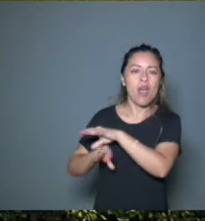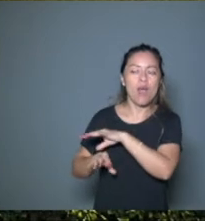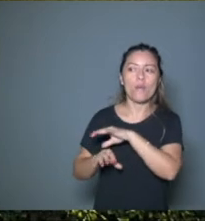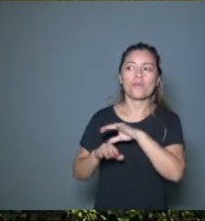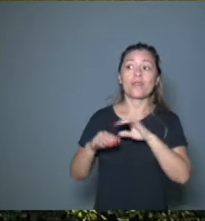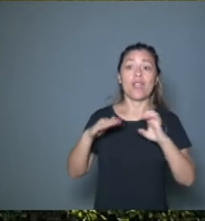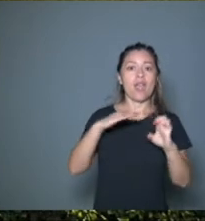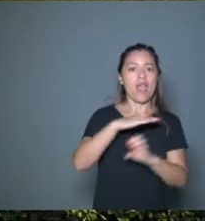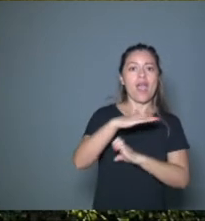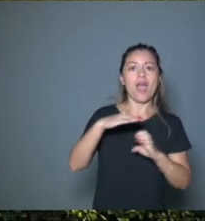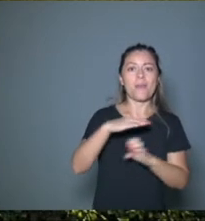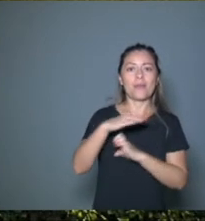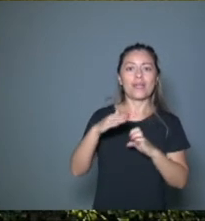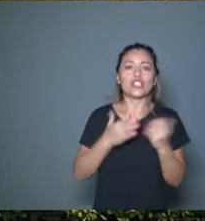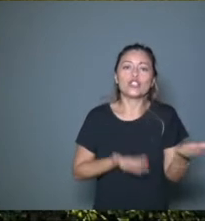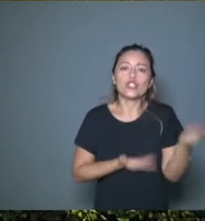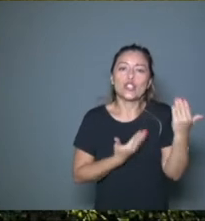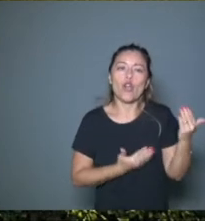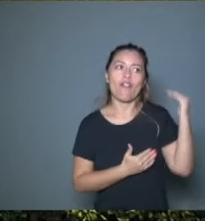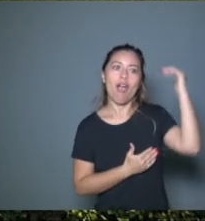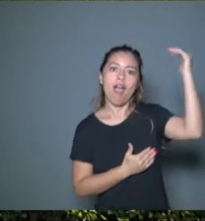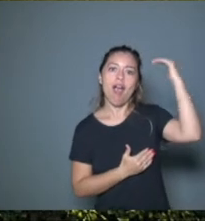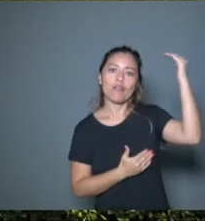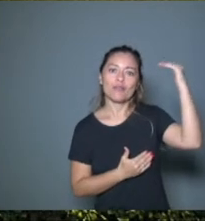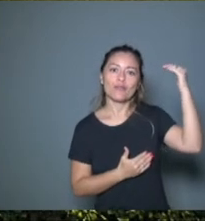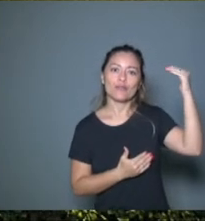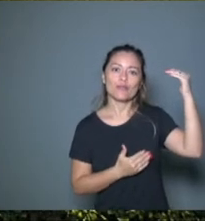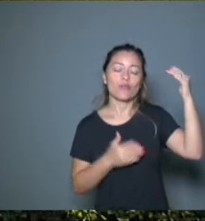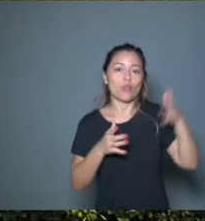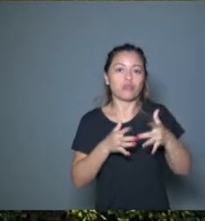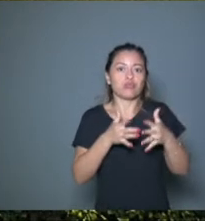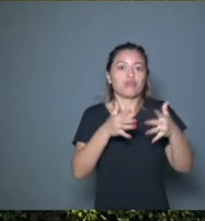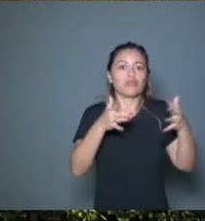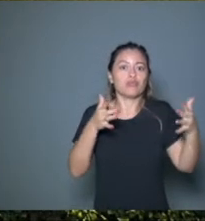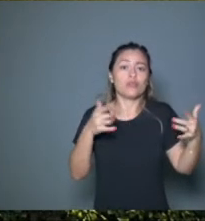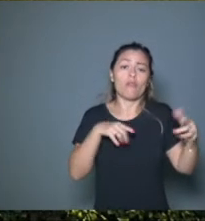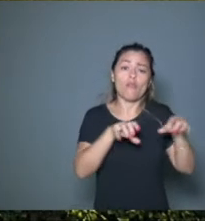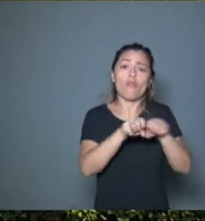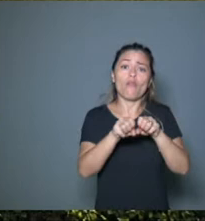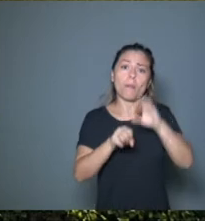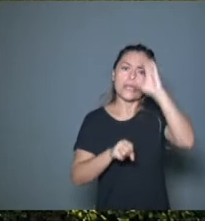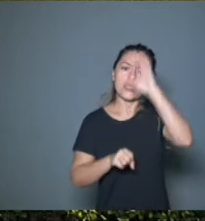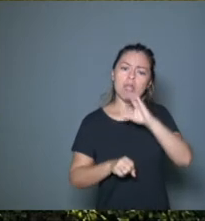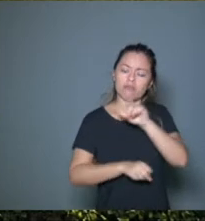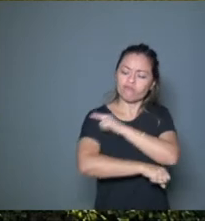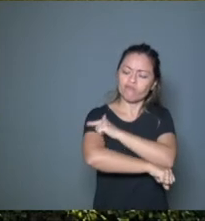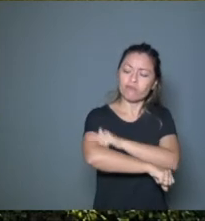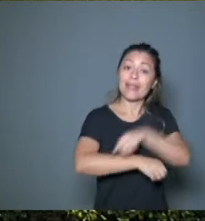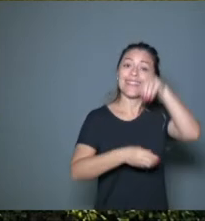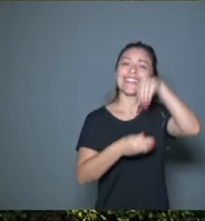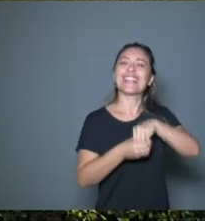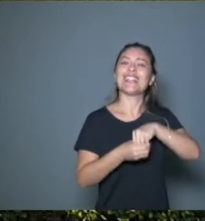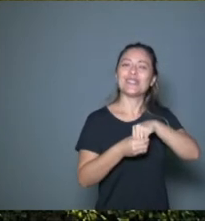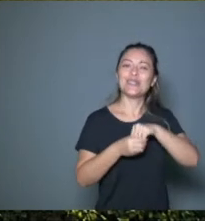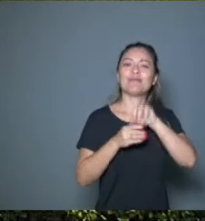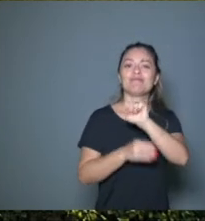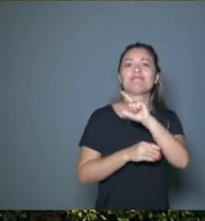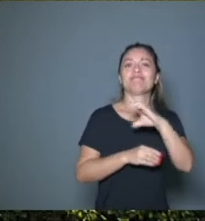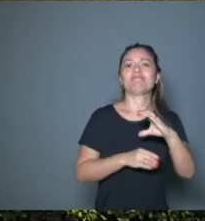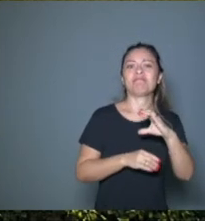que EJA é a educação de jovens e adultos, cresceu muito. Nós estamos formando cidadãos educados dentro da companhia, cresceu